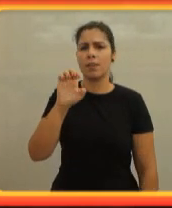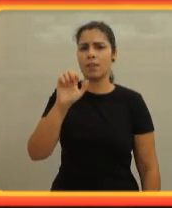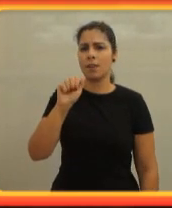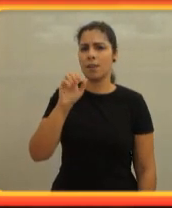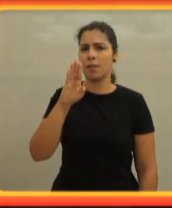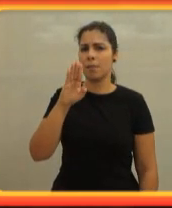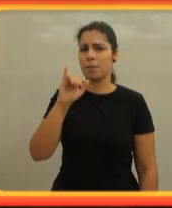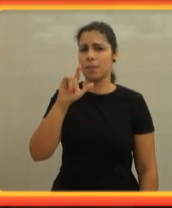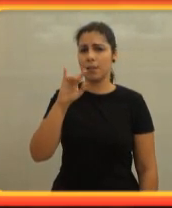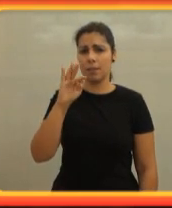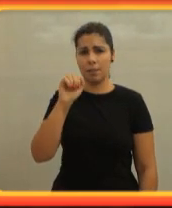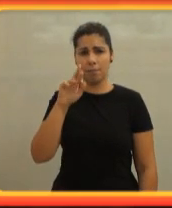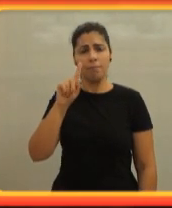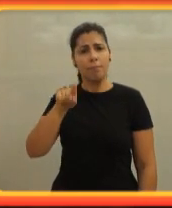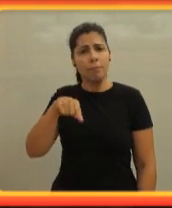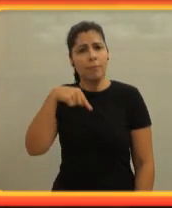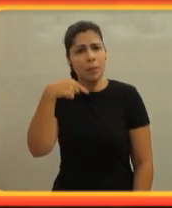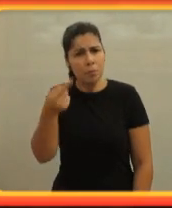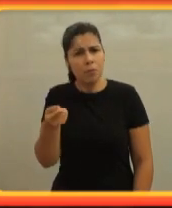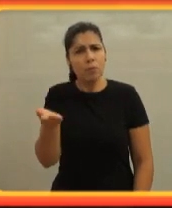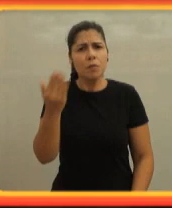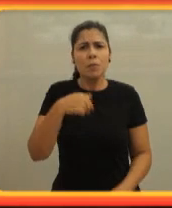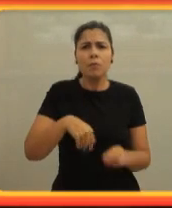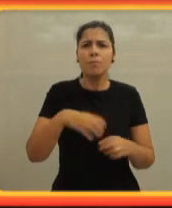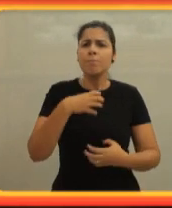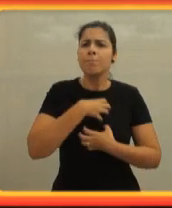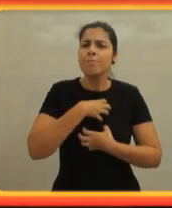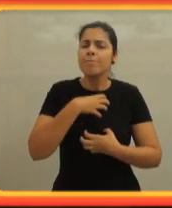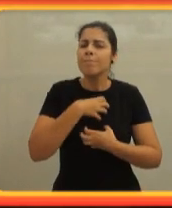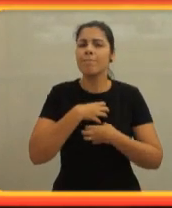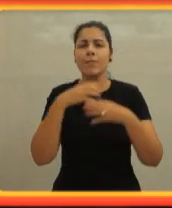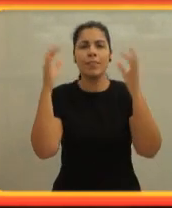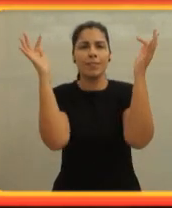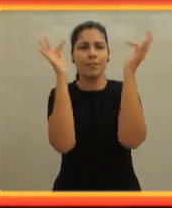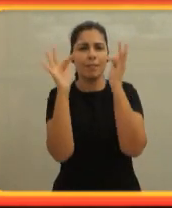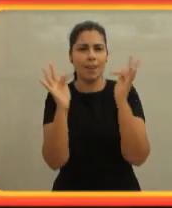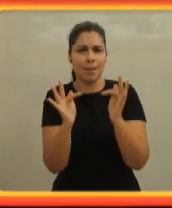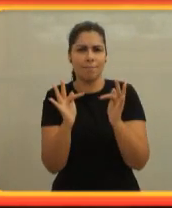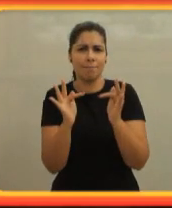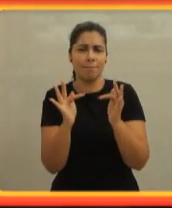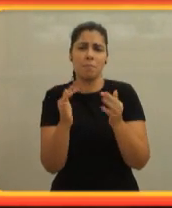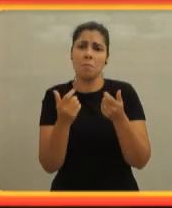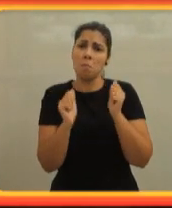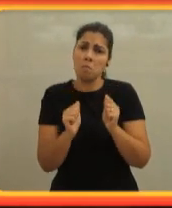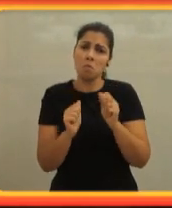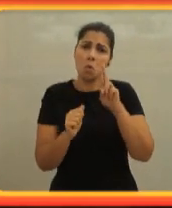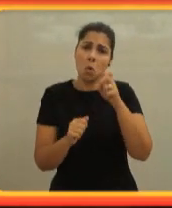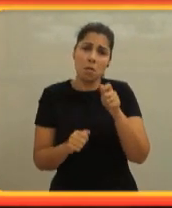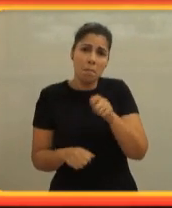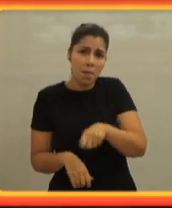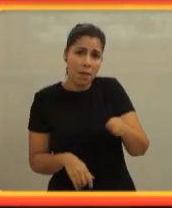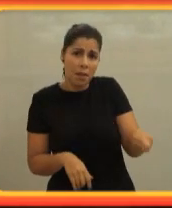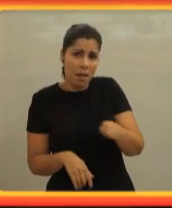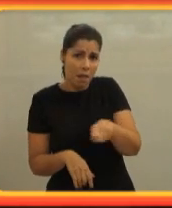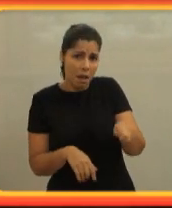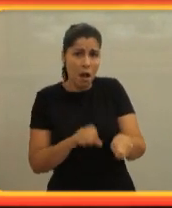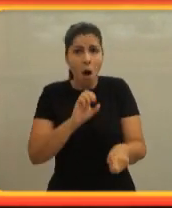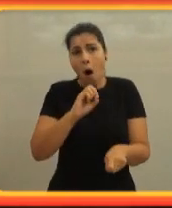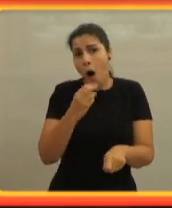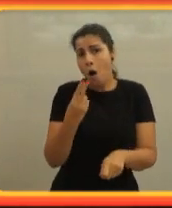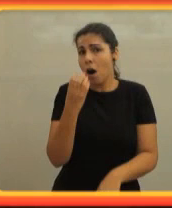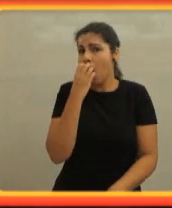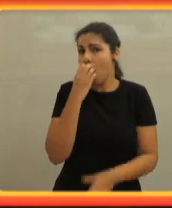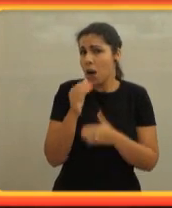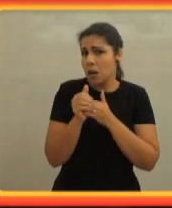luego vamos a sentir-nos. Depois vamos nos sentir muito felizes se, seja com uma bengala branca ou com um cão guia,